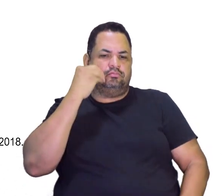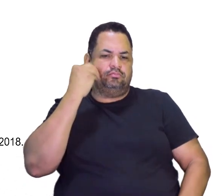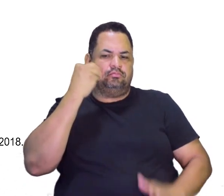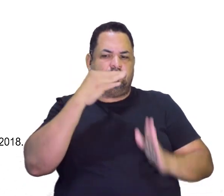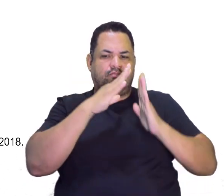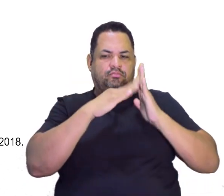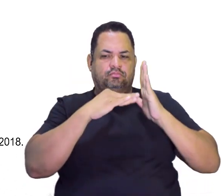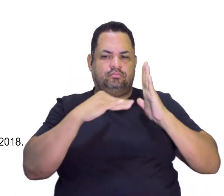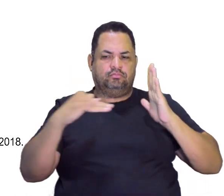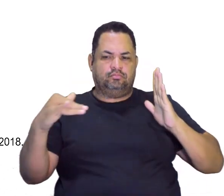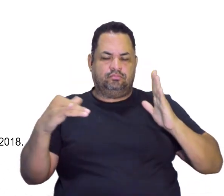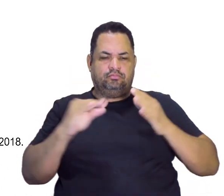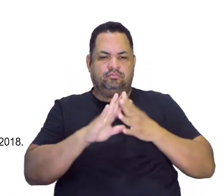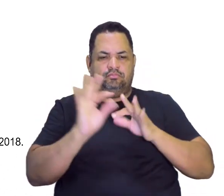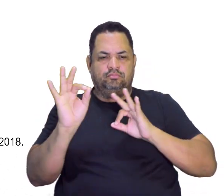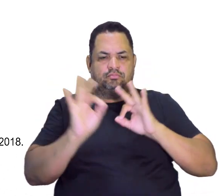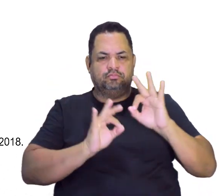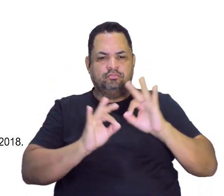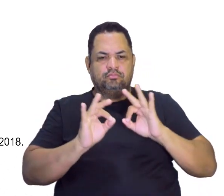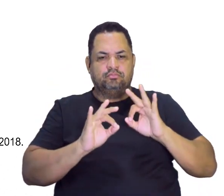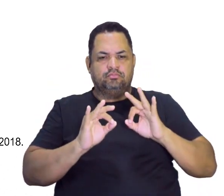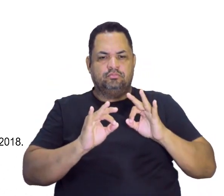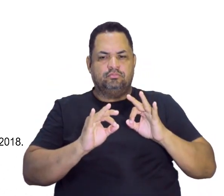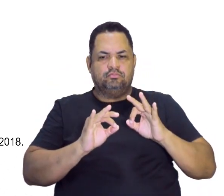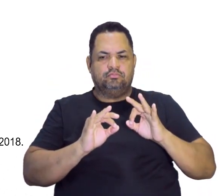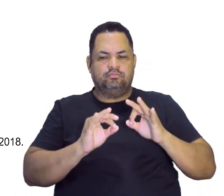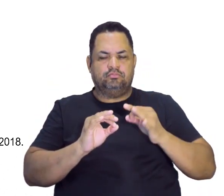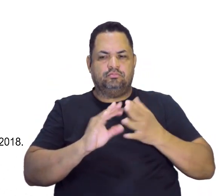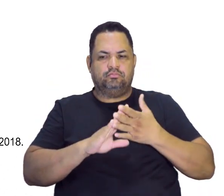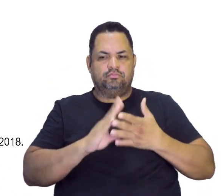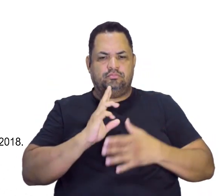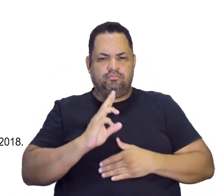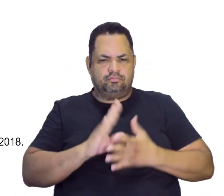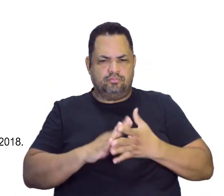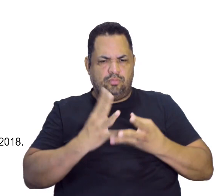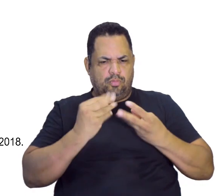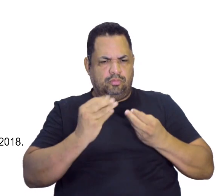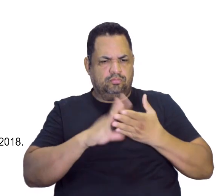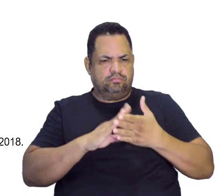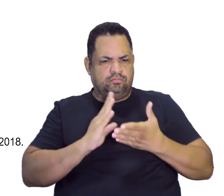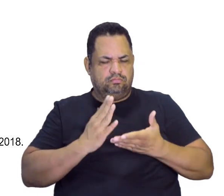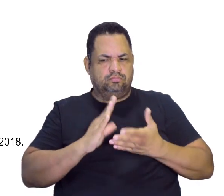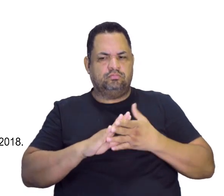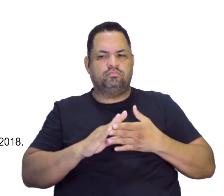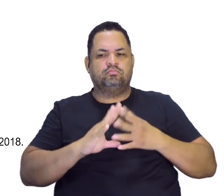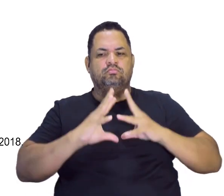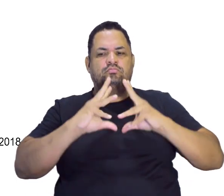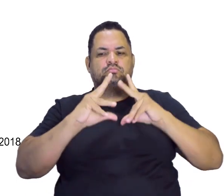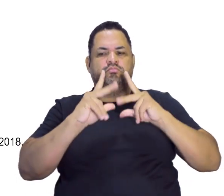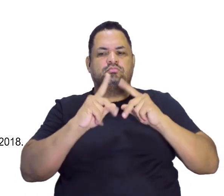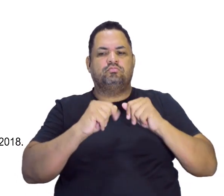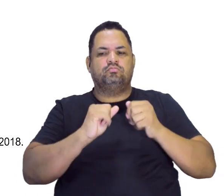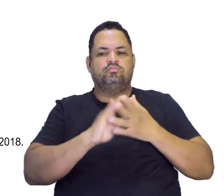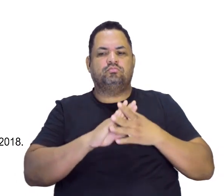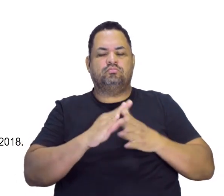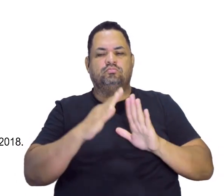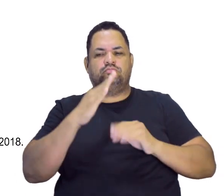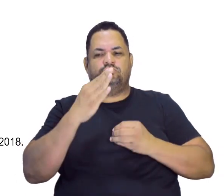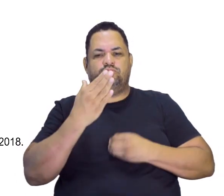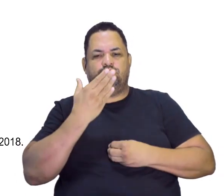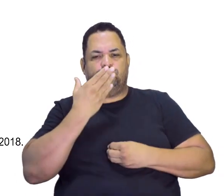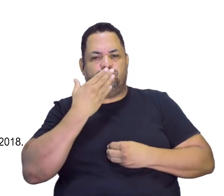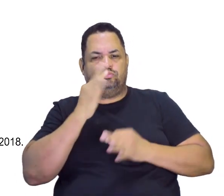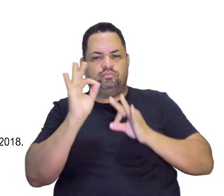então experimentaram aí exaust né Eh todo tipo de